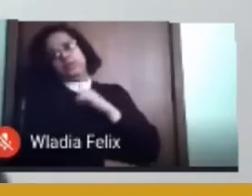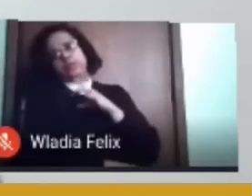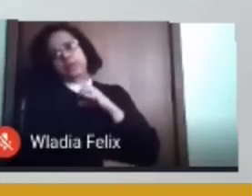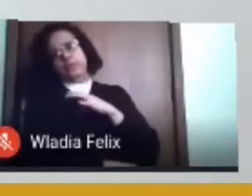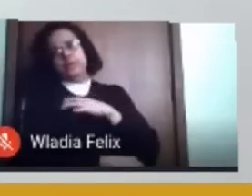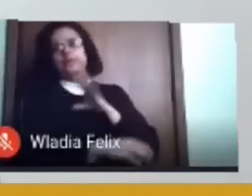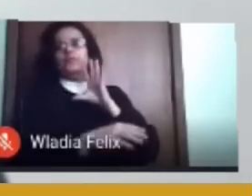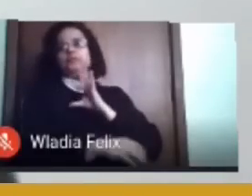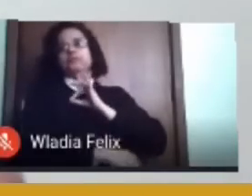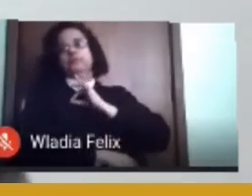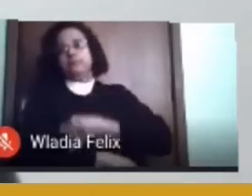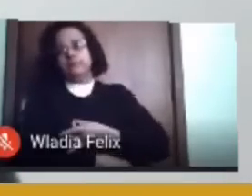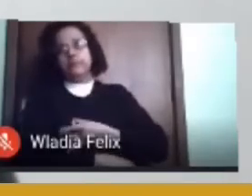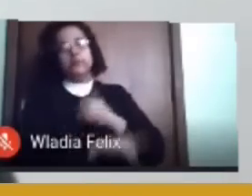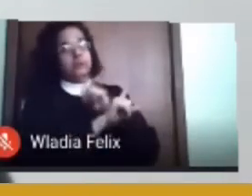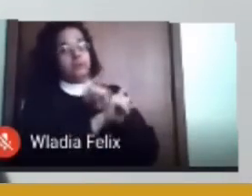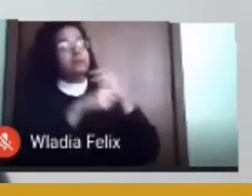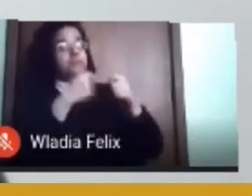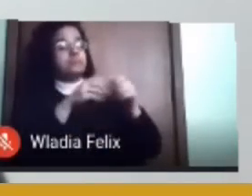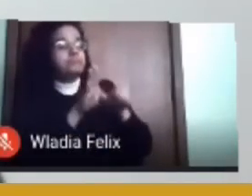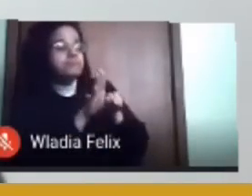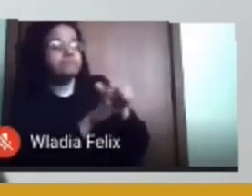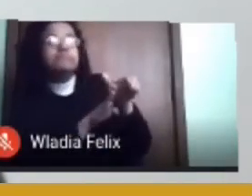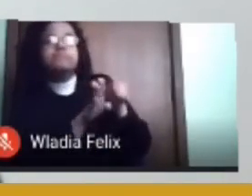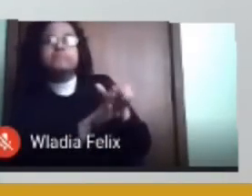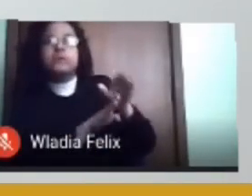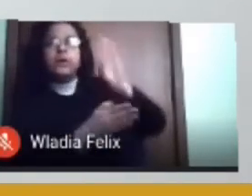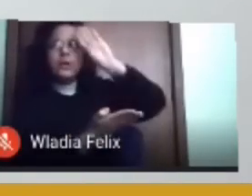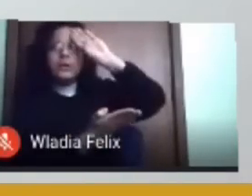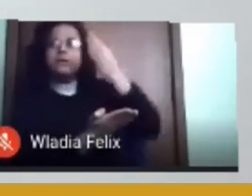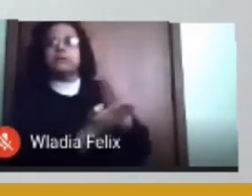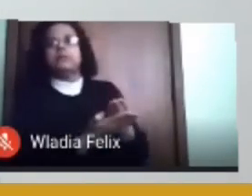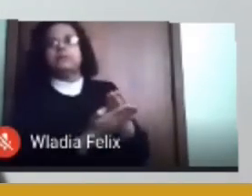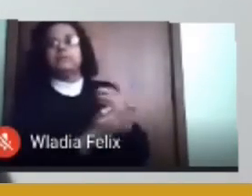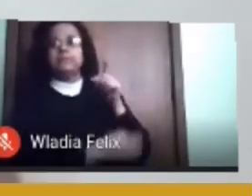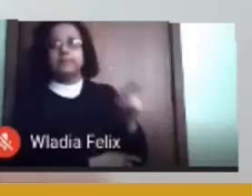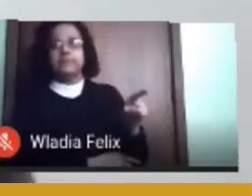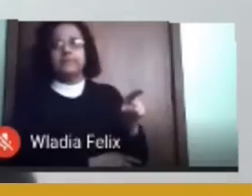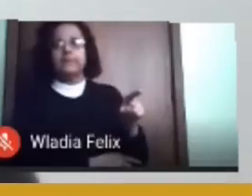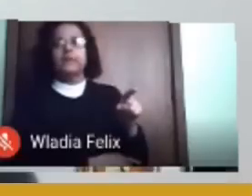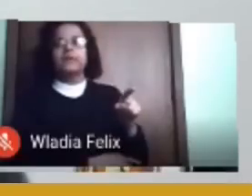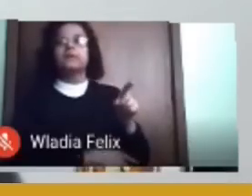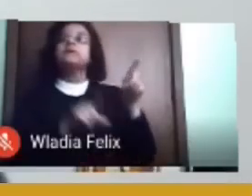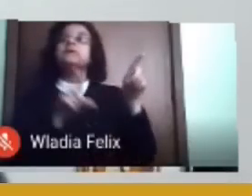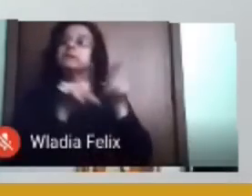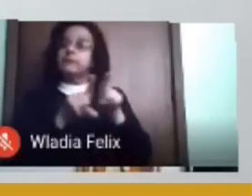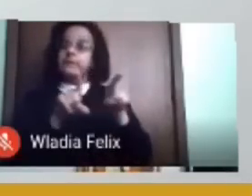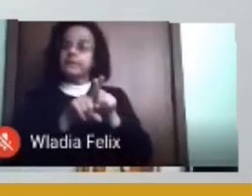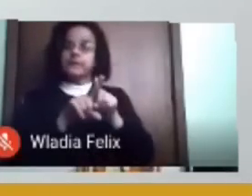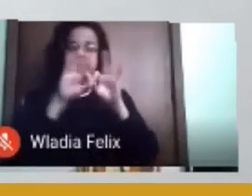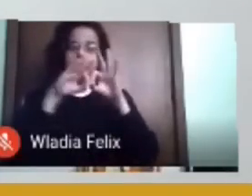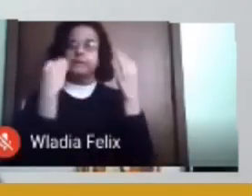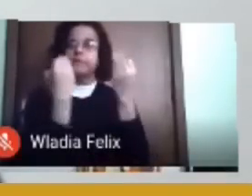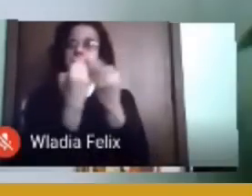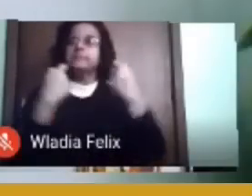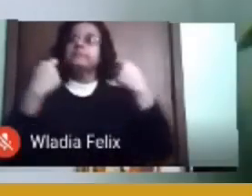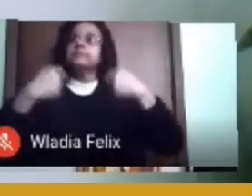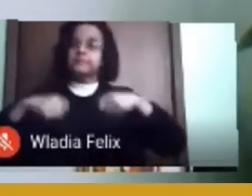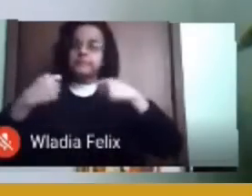também precisam se sentir acolhidos, porque às vezes uma mãe não sabe da violência que está acontecendo dentro de casa. E nós temos